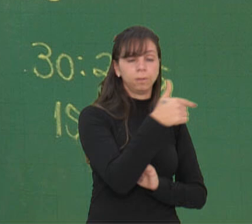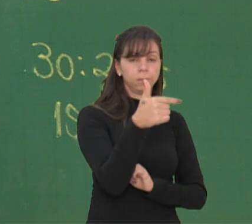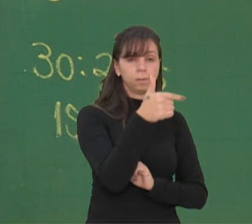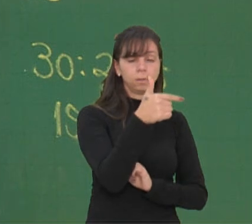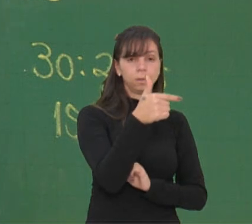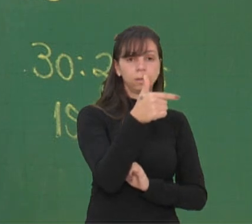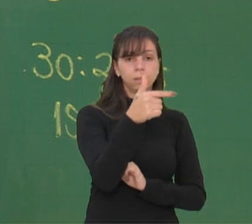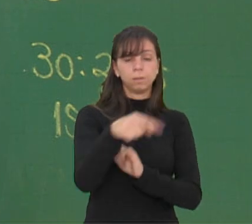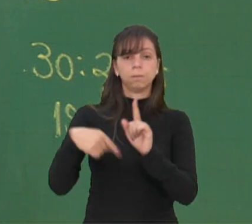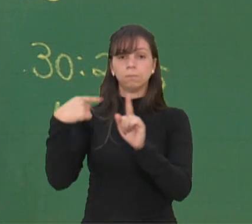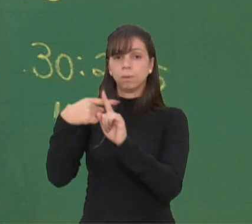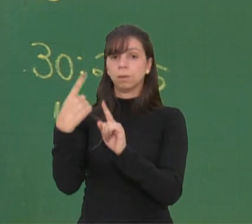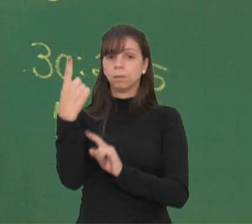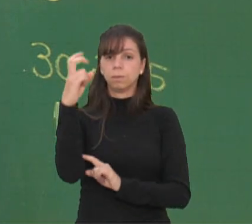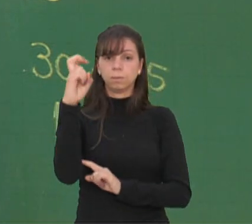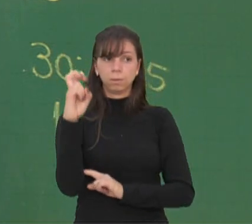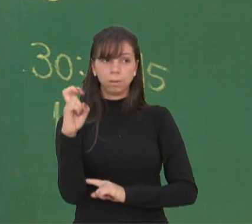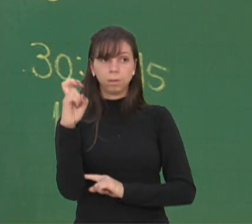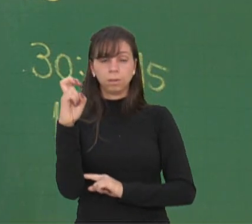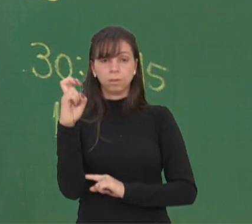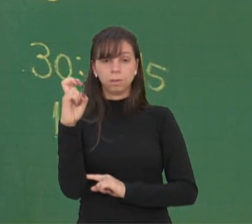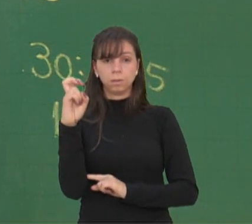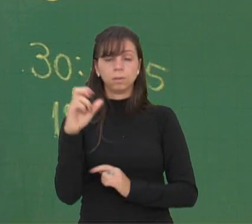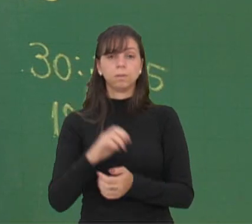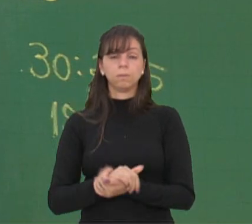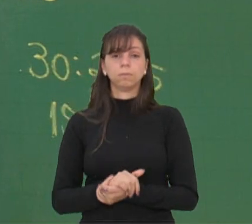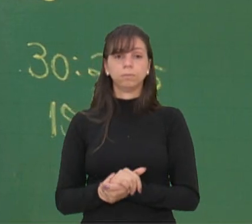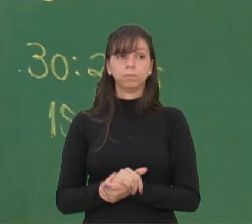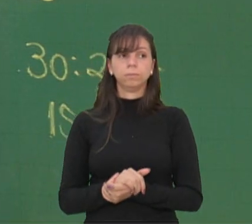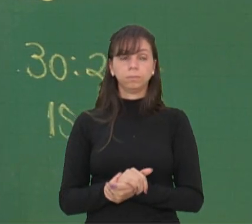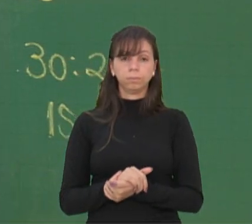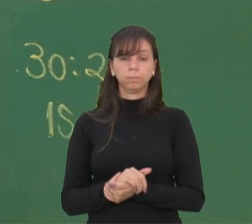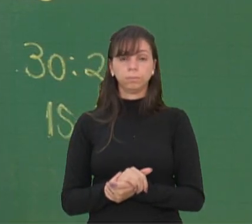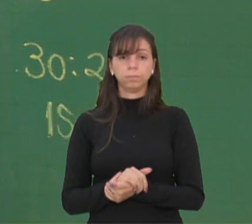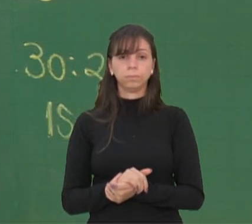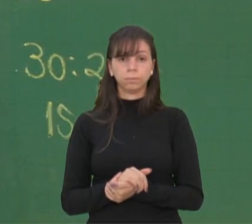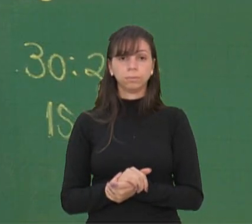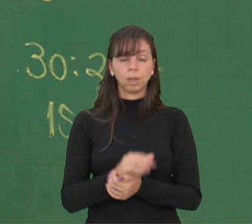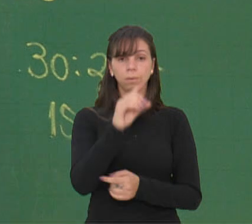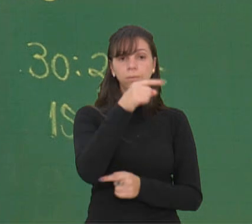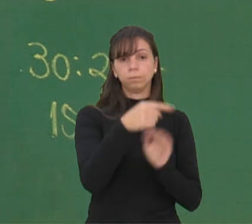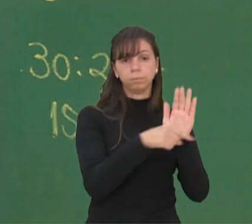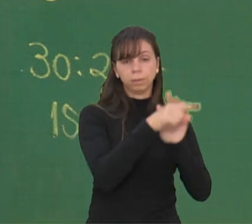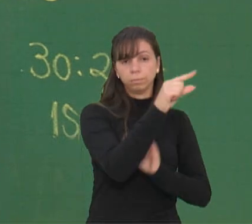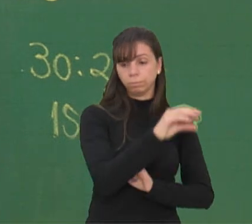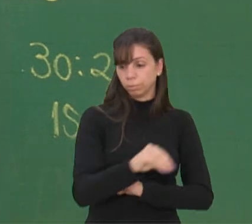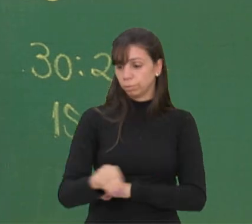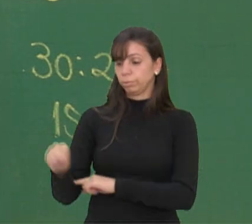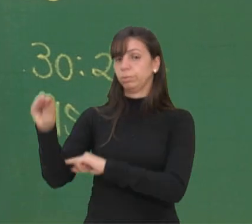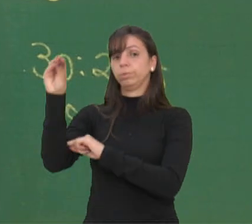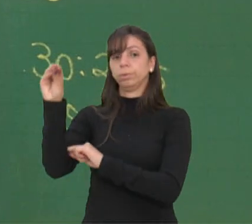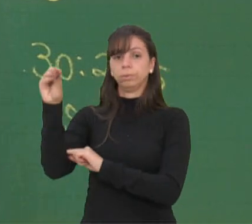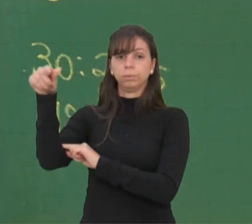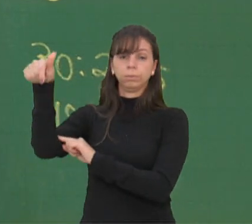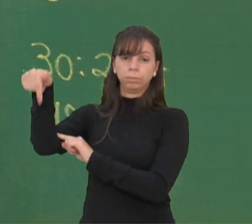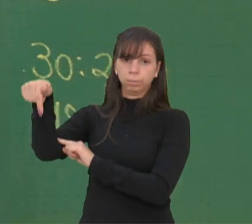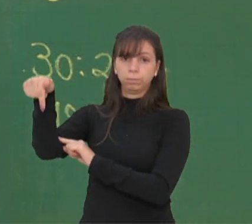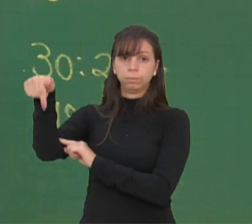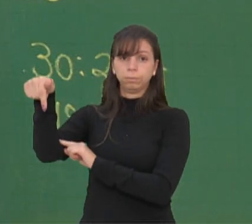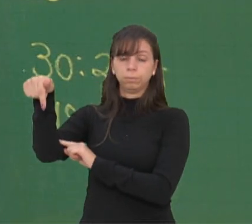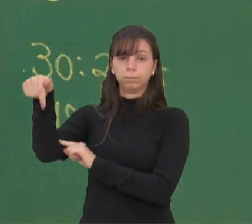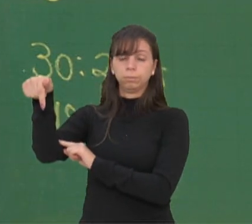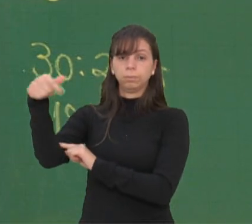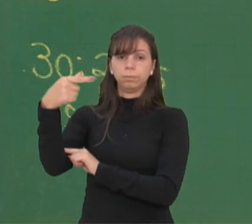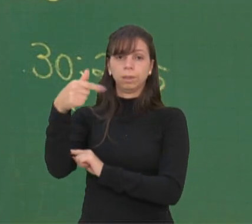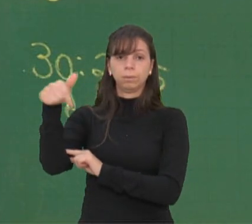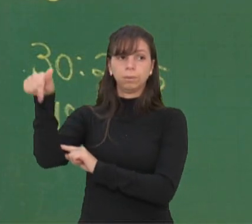maior. Não. É porque essa soma deu menos 22 e o sinal desse é o sinal do maior. Tá bom? Então, deu a letra A,